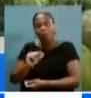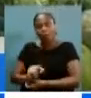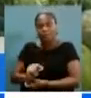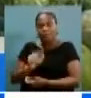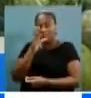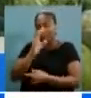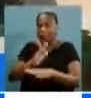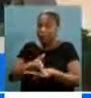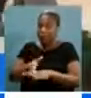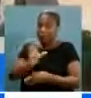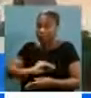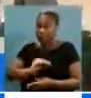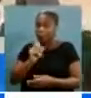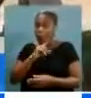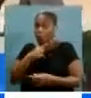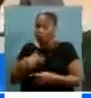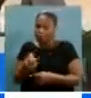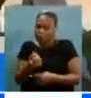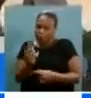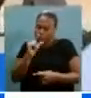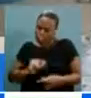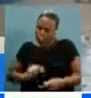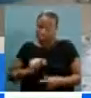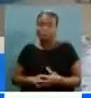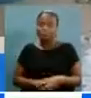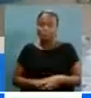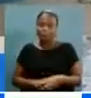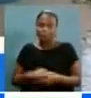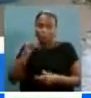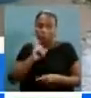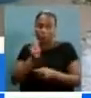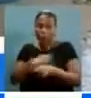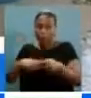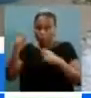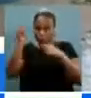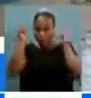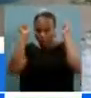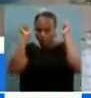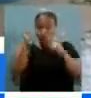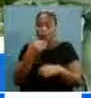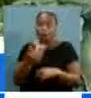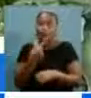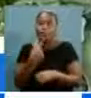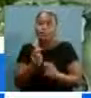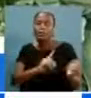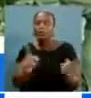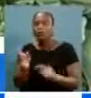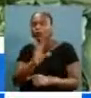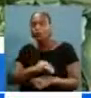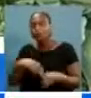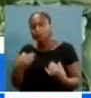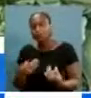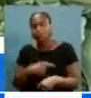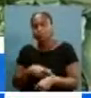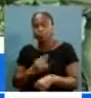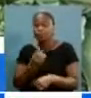mais vezes, já não está tendo preço mais baixo. As vendedeiras voltam mais uma vez a pedir transporte com maior